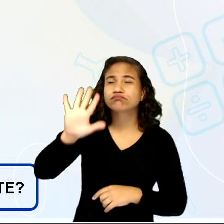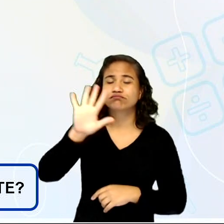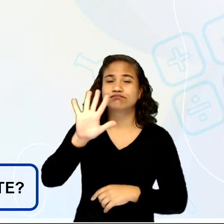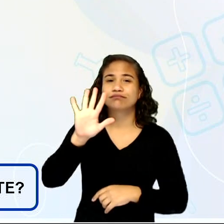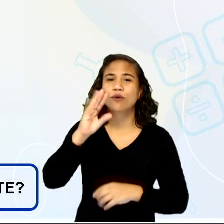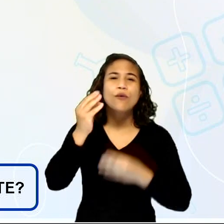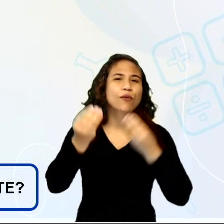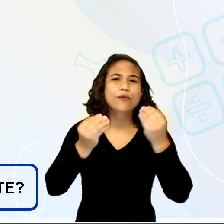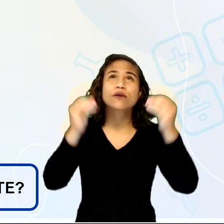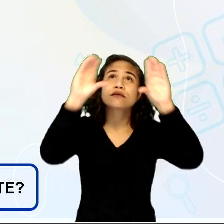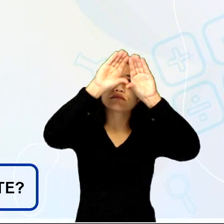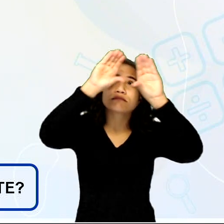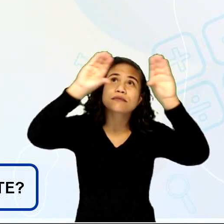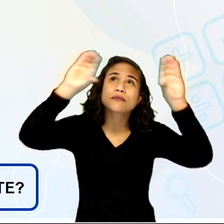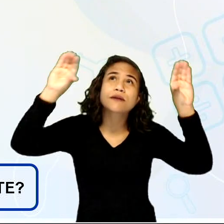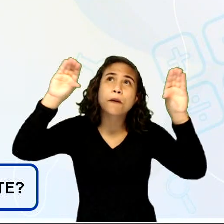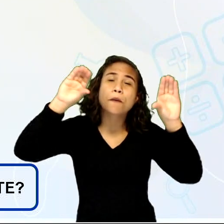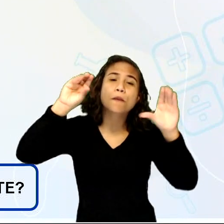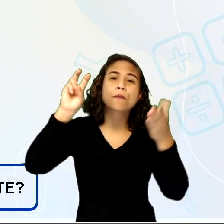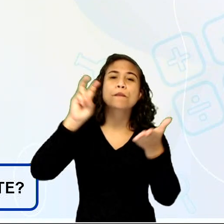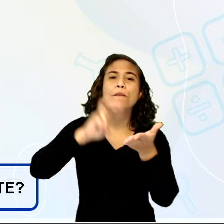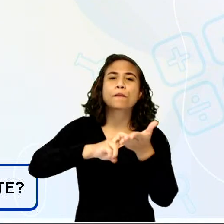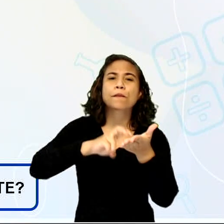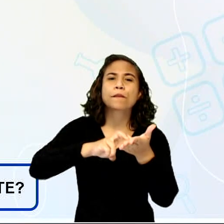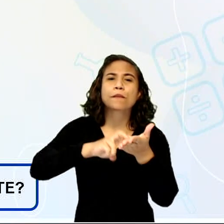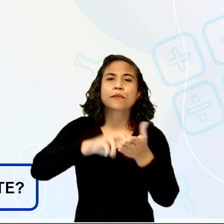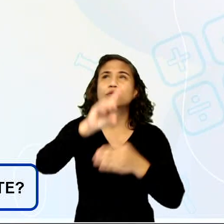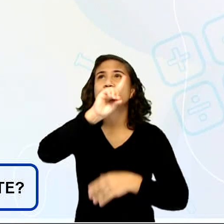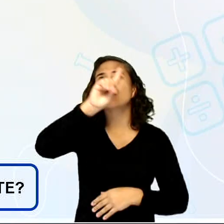no céu de dia?